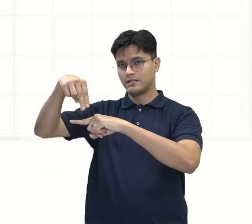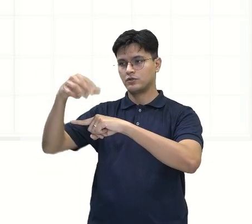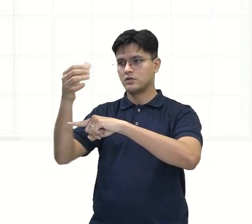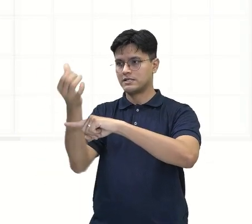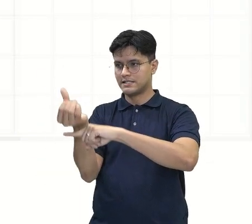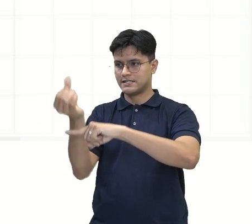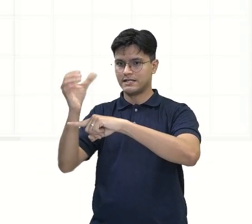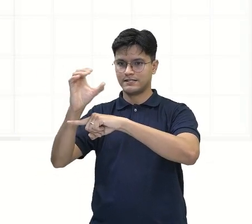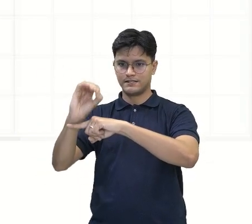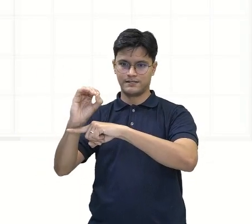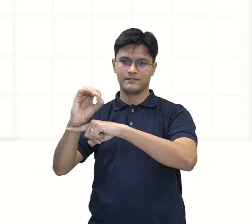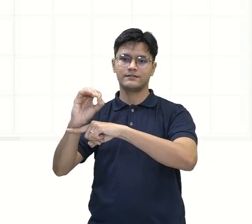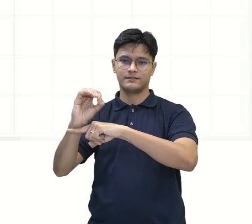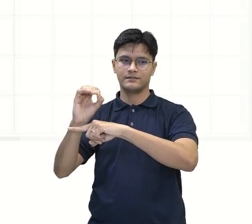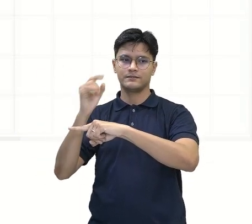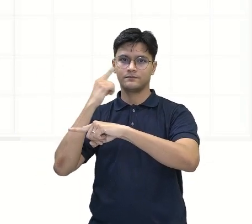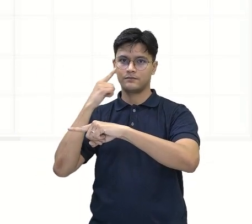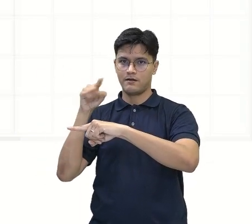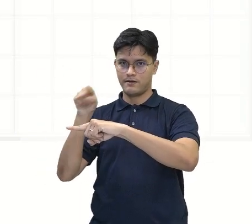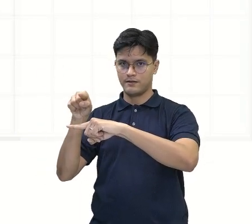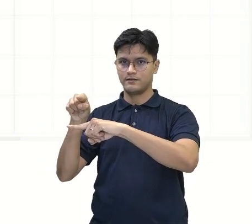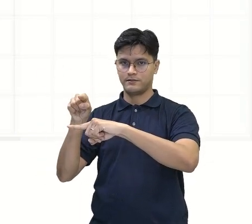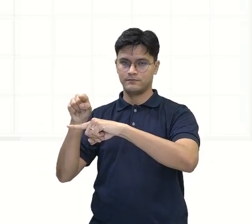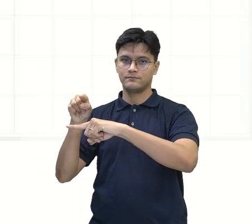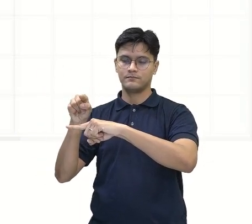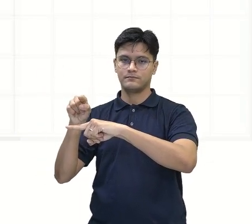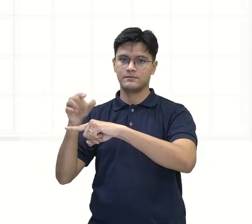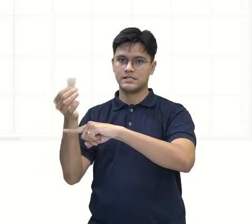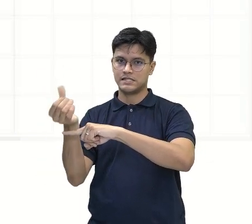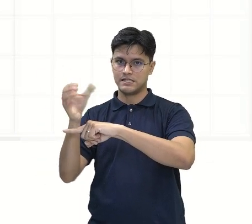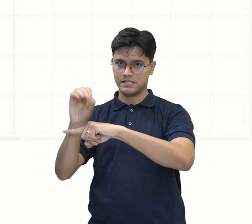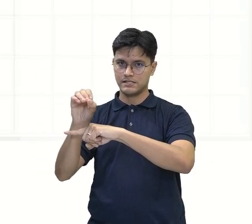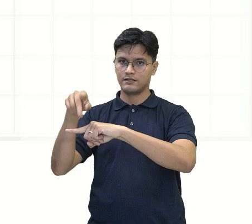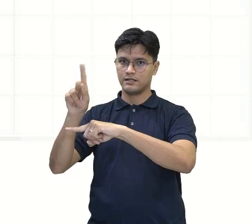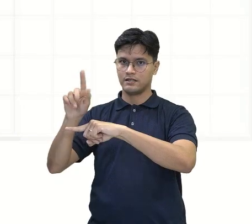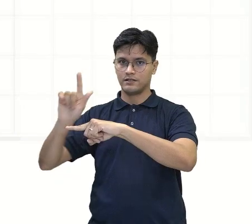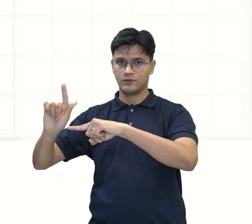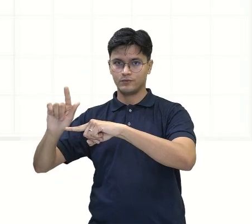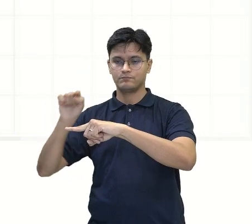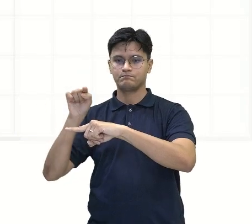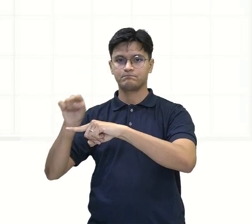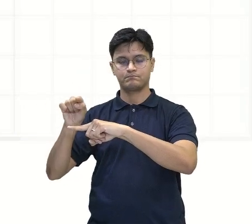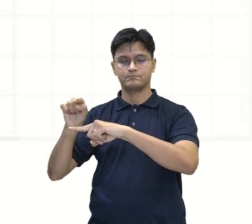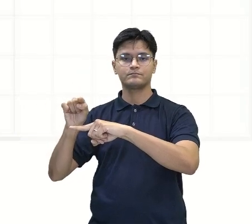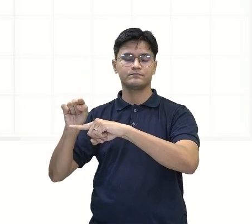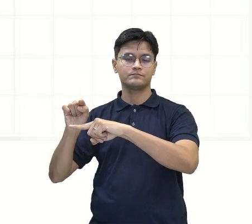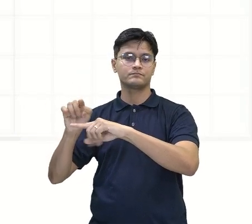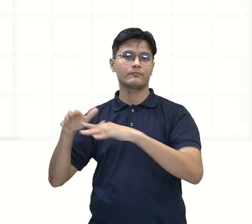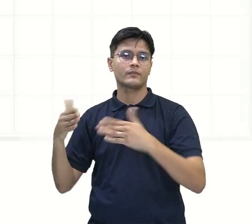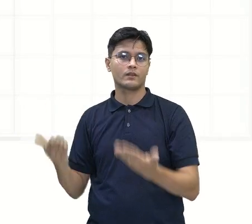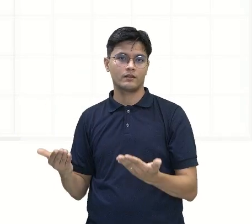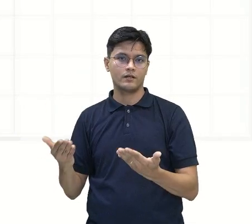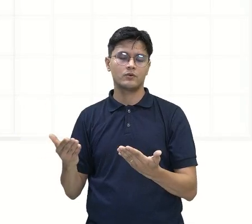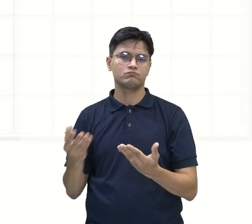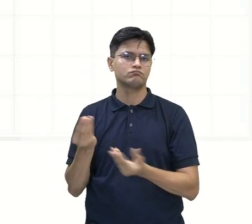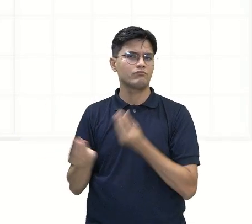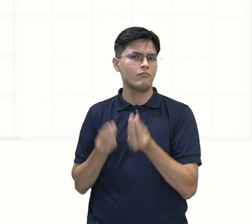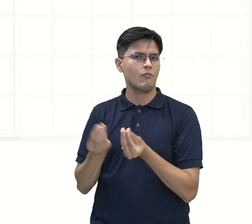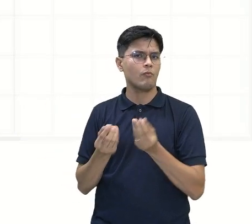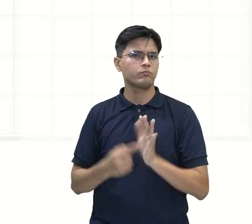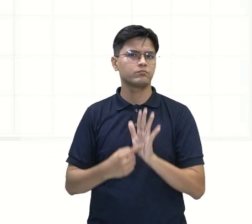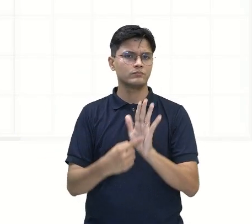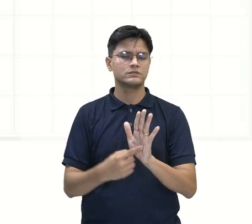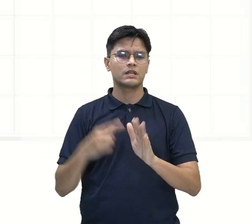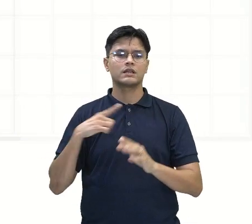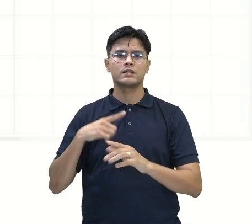60, na parte de cima da minha fração. Então olha como é que vai ficar. Eu tenho 5 sétimos,